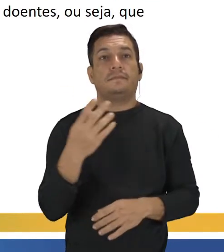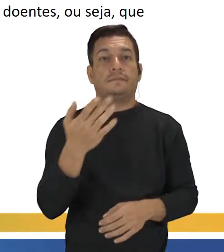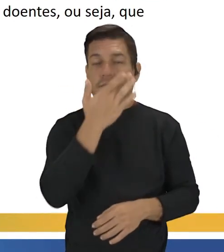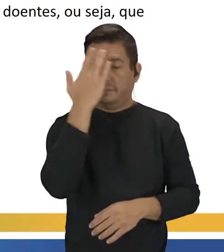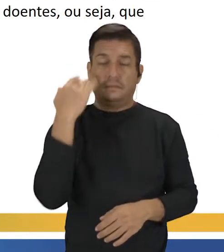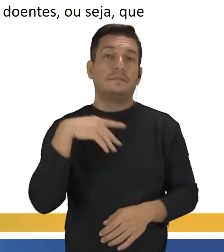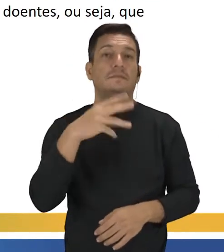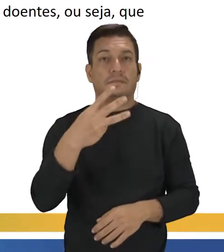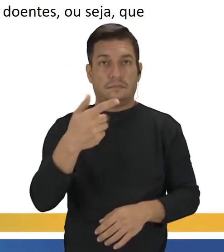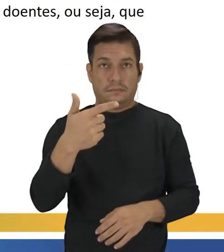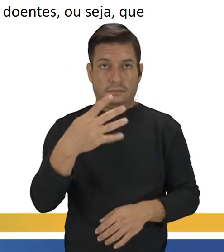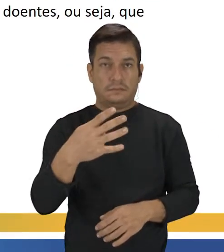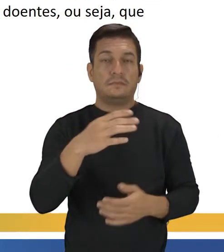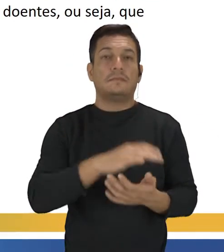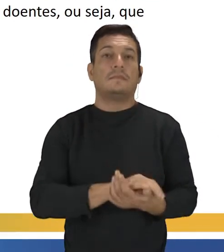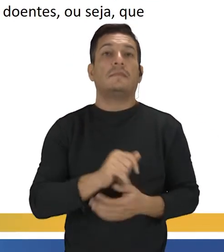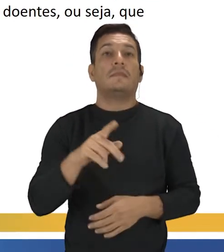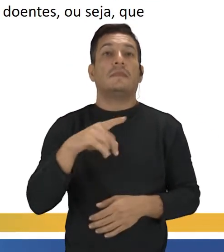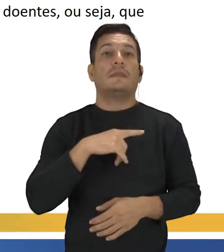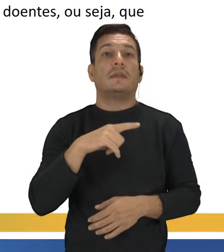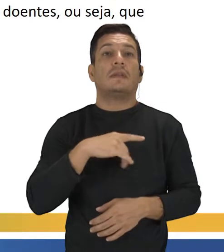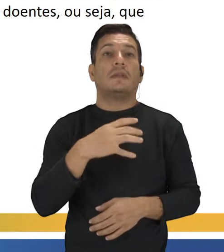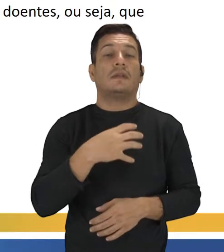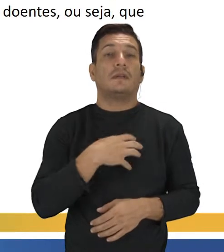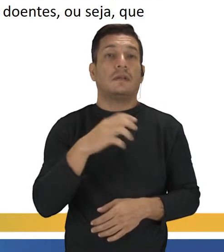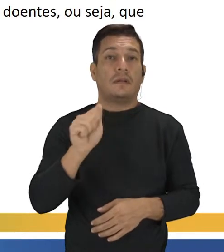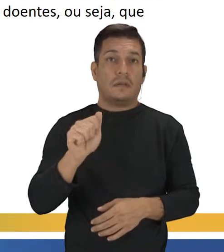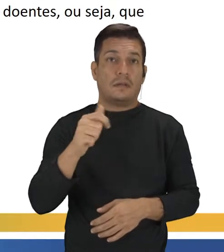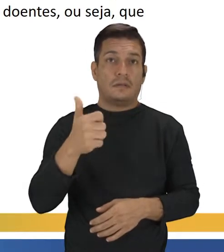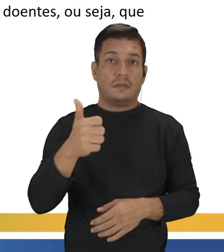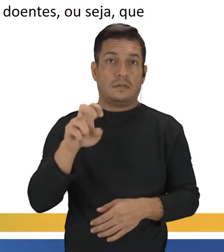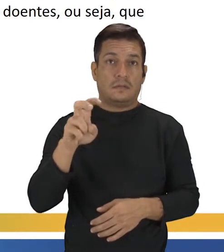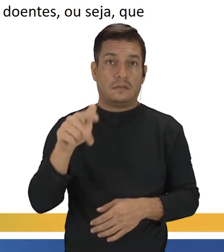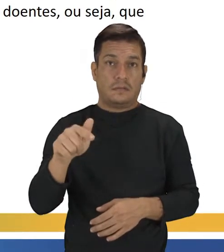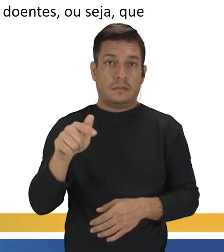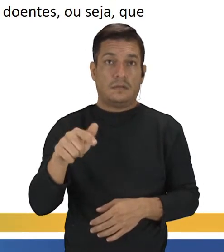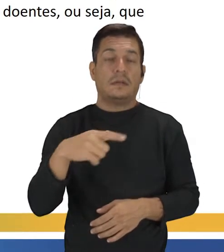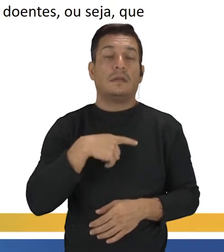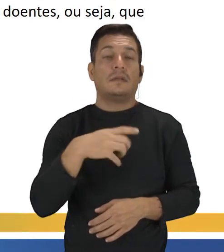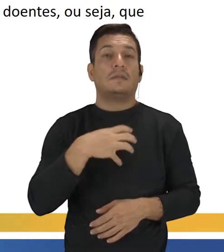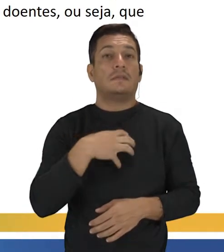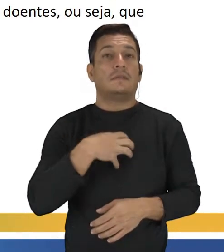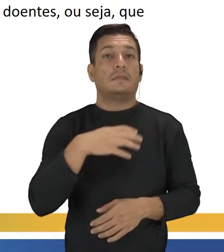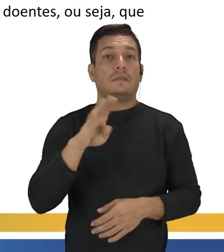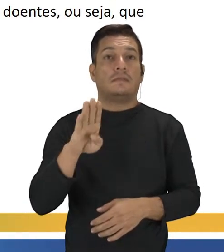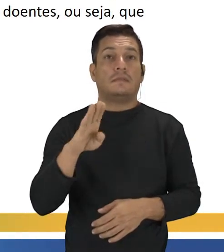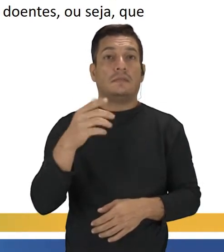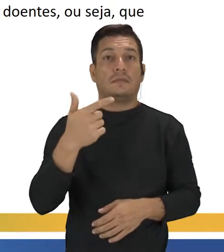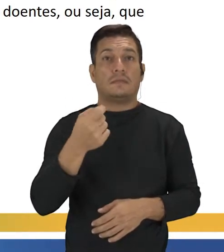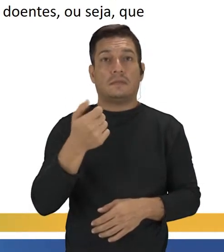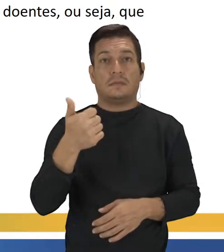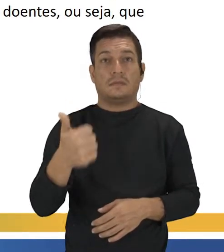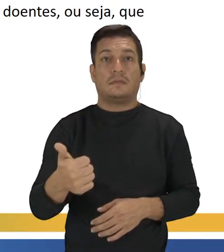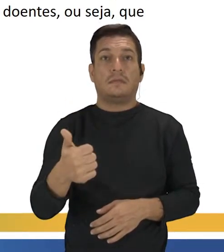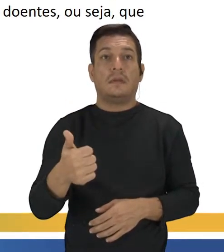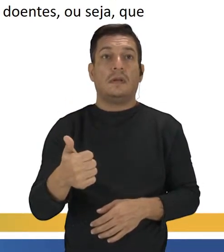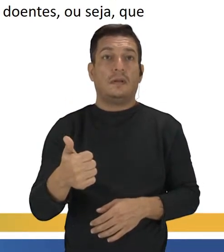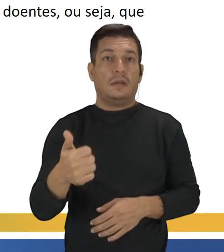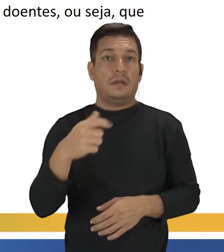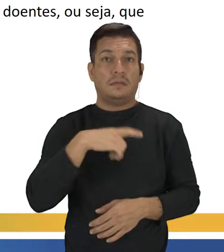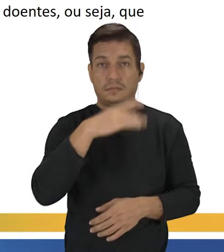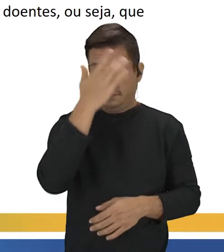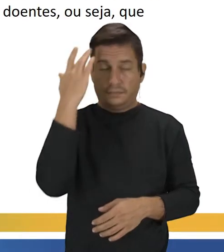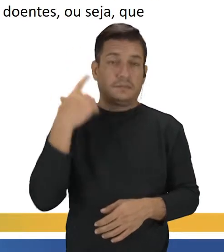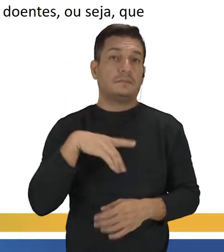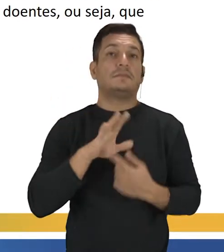examinadas, 324. Quem tem o sintoma A, 157. Quem tem o sintoma B, 201. Pessoas